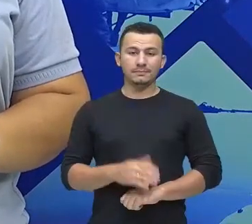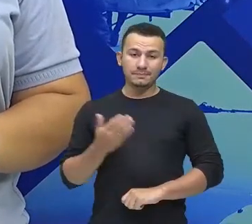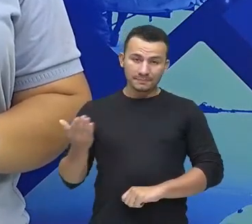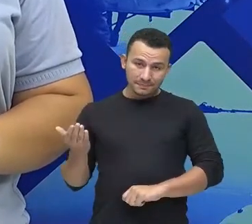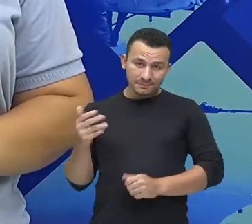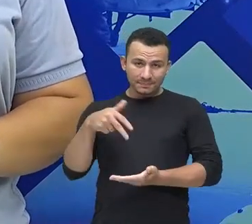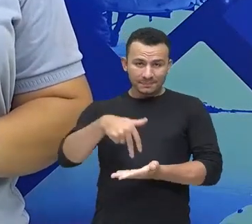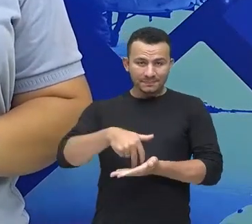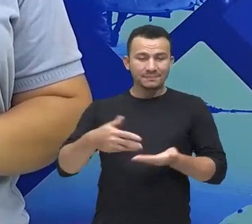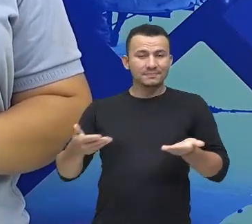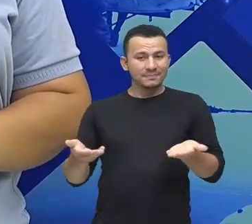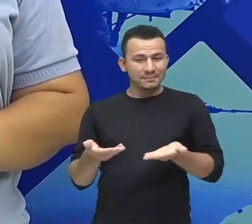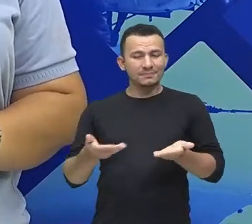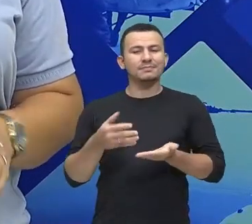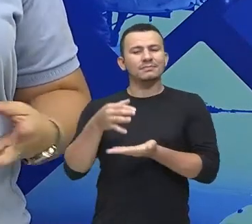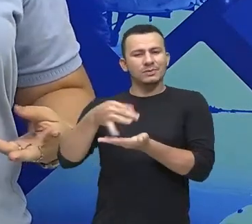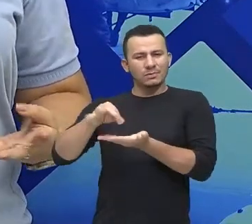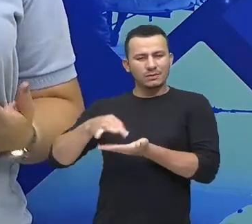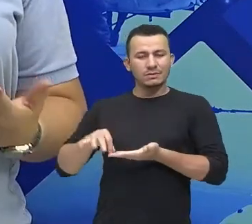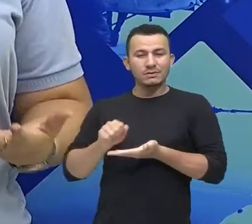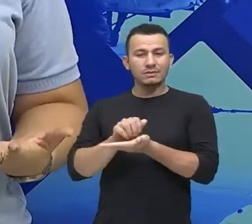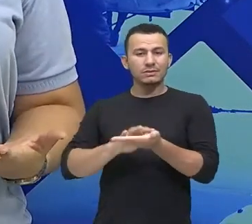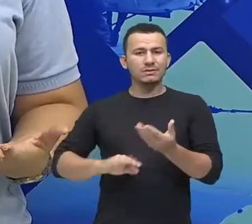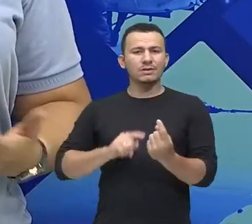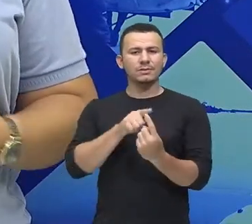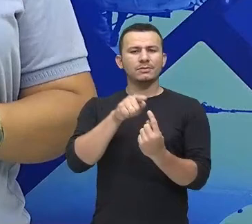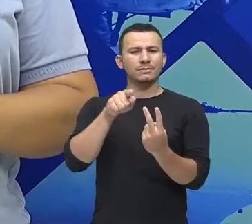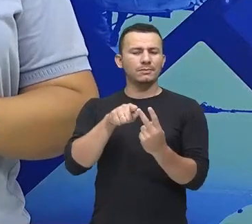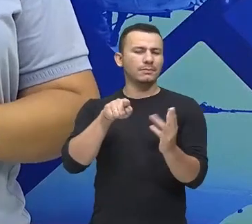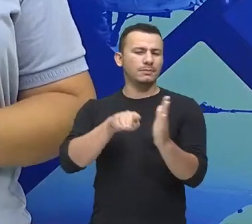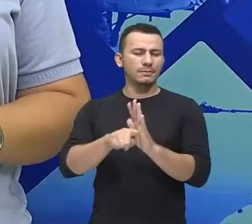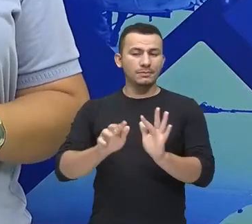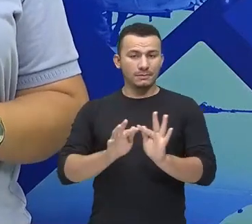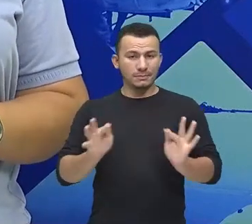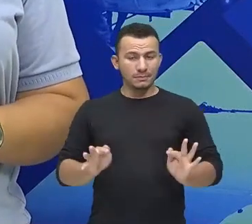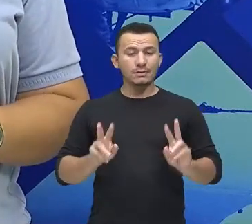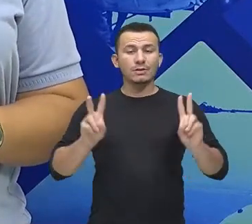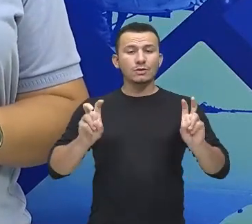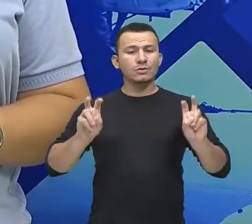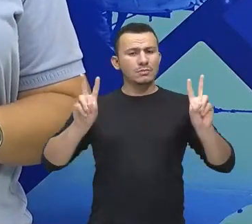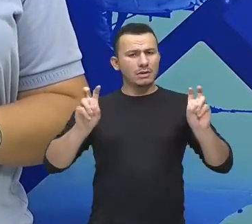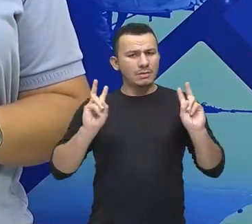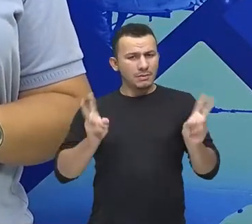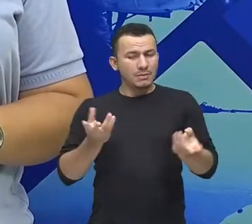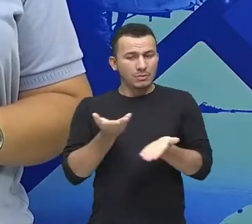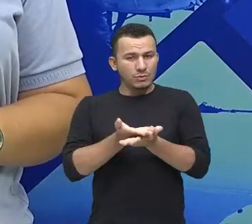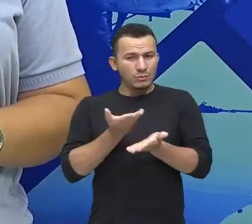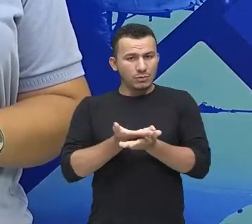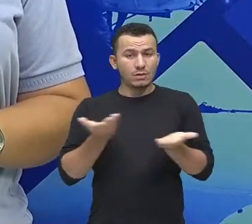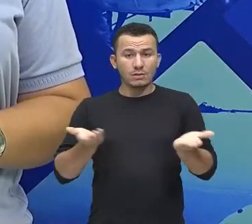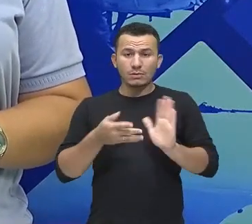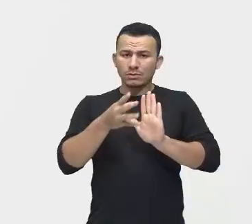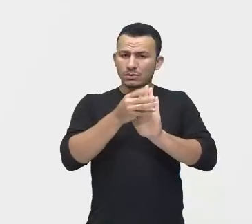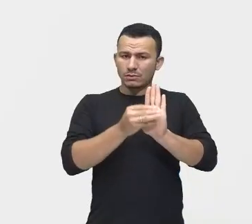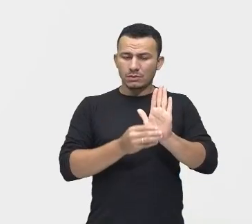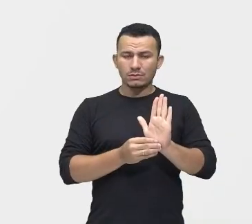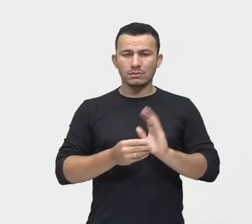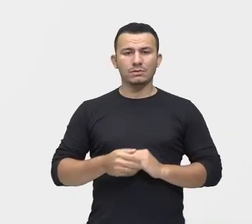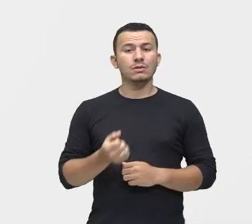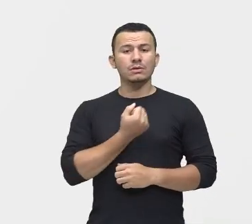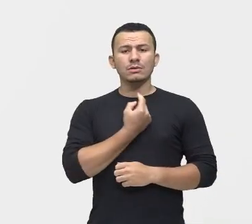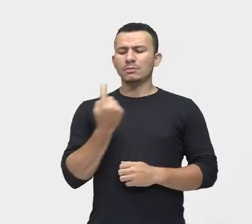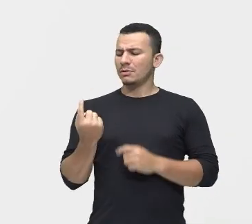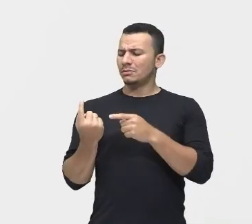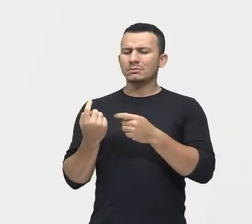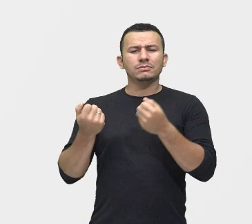estamos de volta para corrigir as nossas duas questões sobre o conteúdo da aula de hoje. Vamos à primeira questão? Na